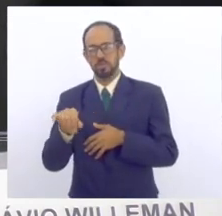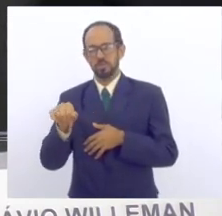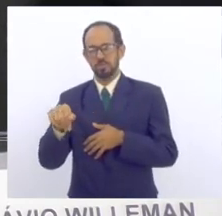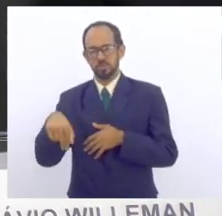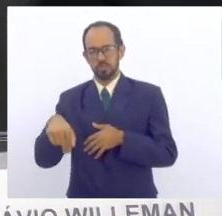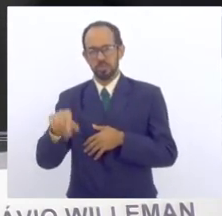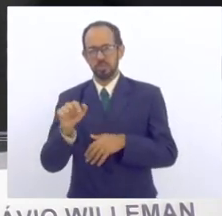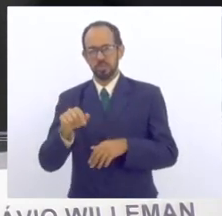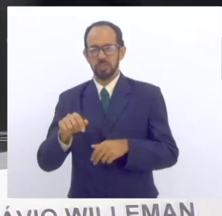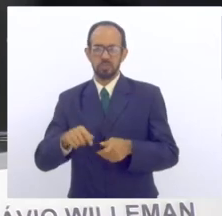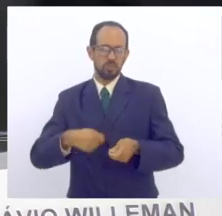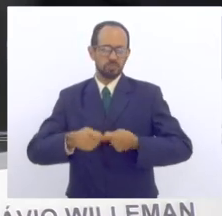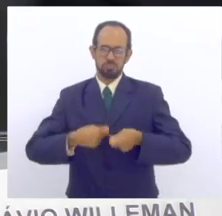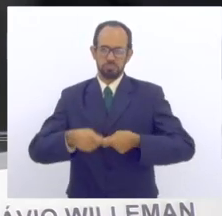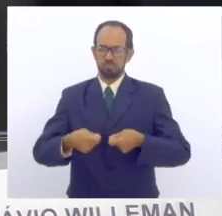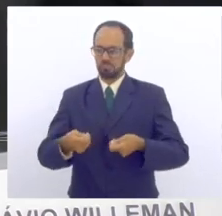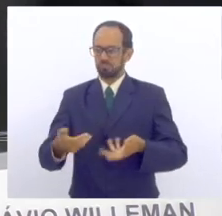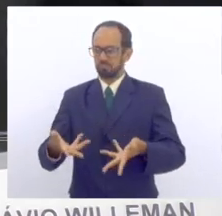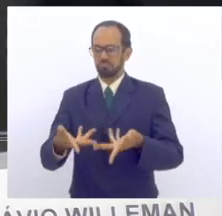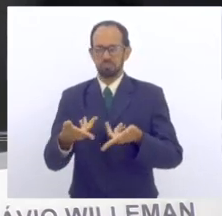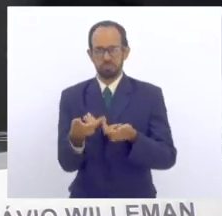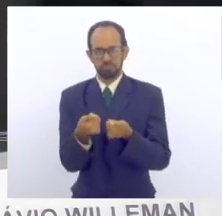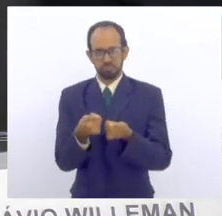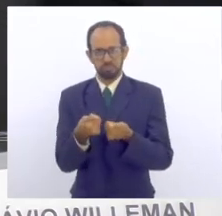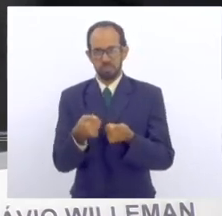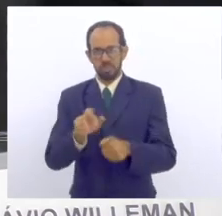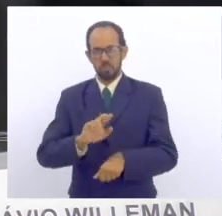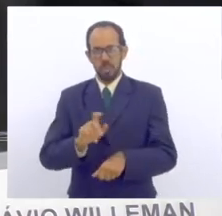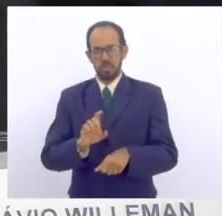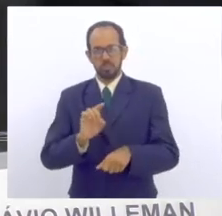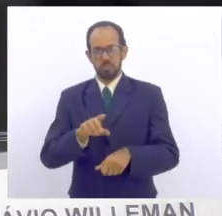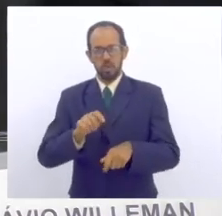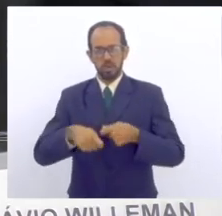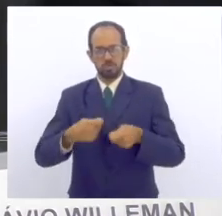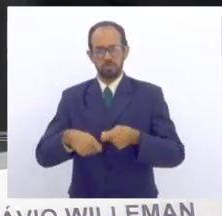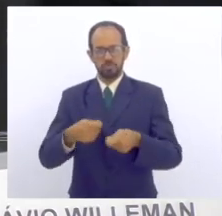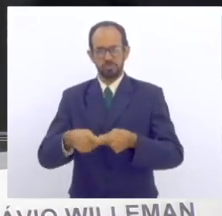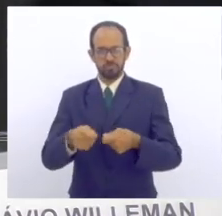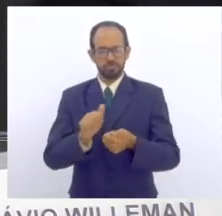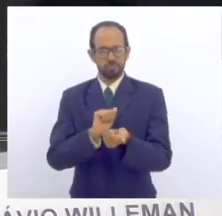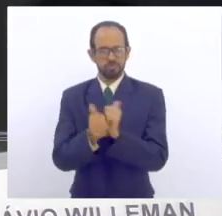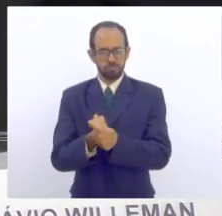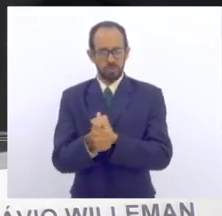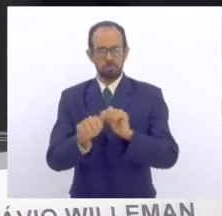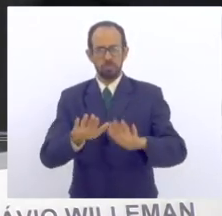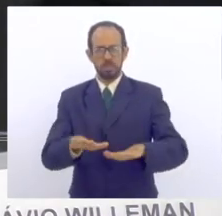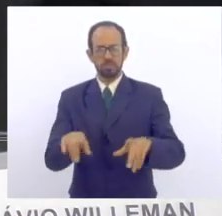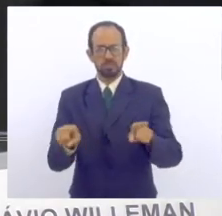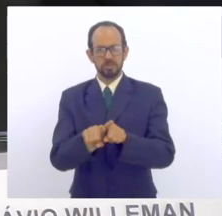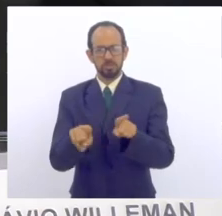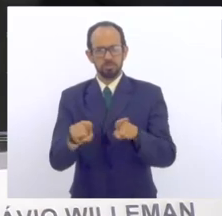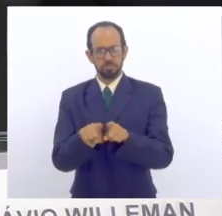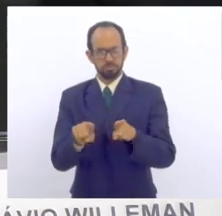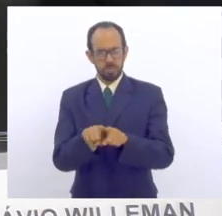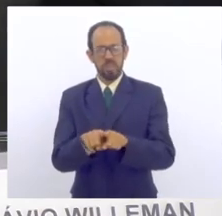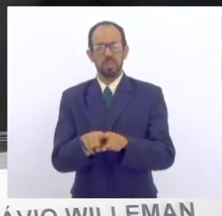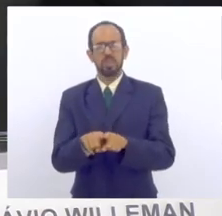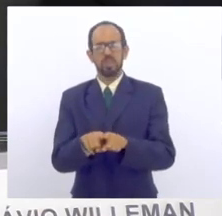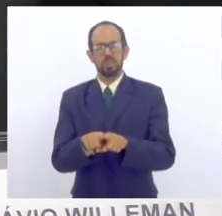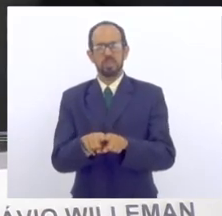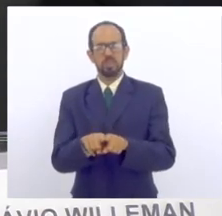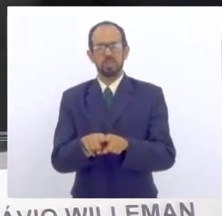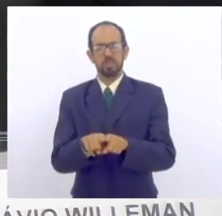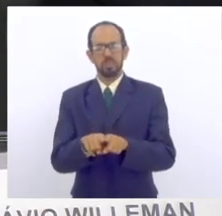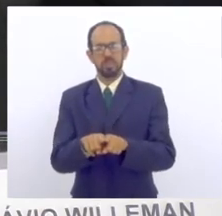gestão e e não apenas gestão desportiva mas apenas mas também